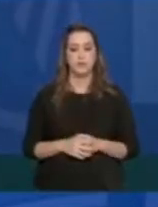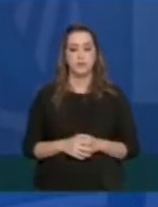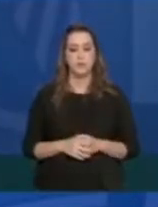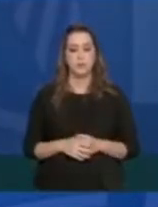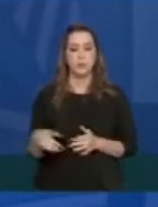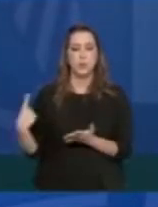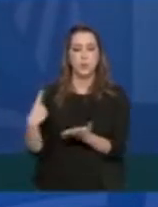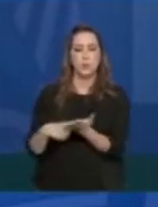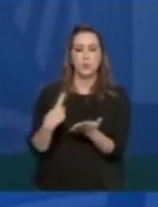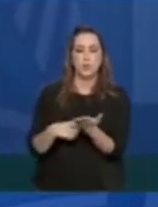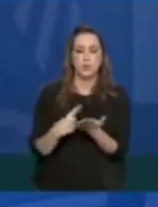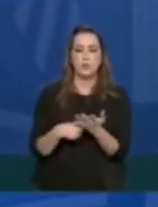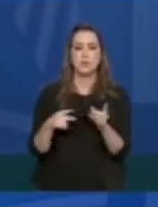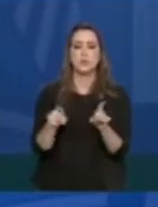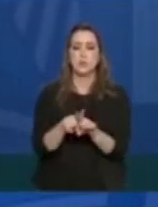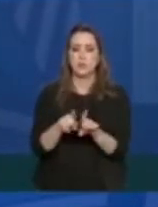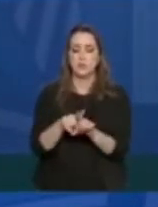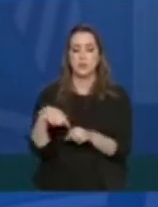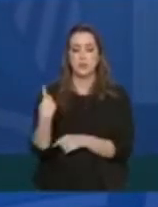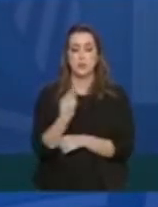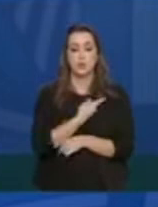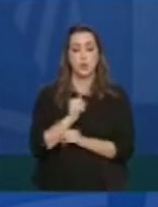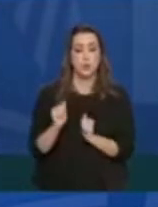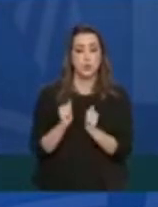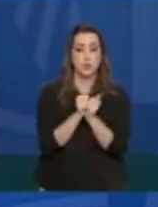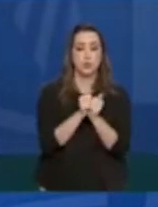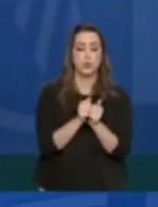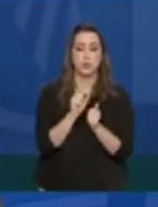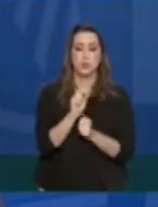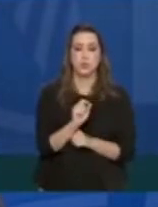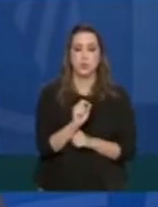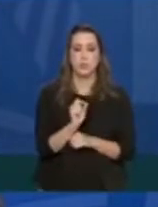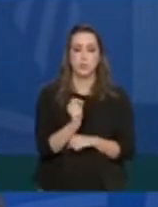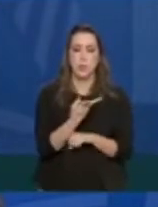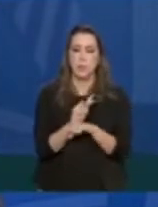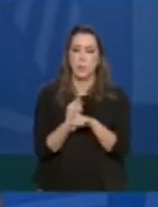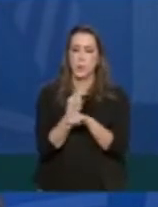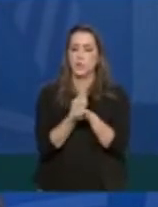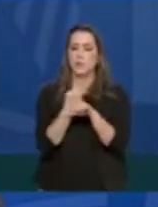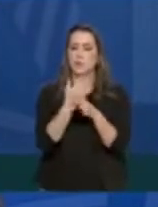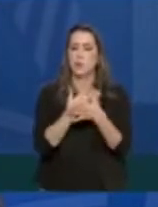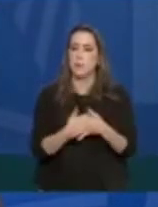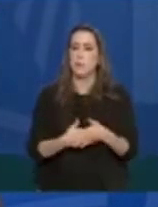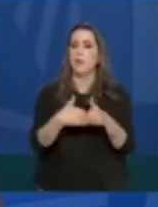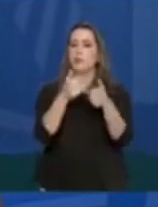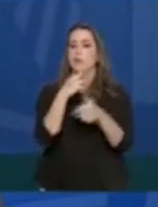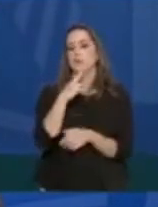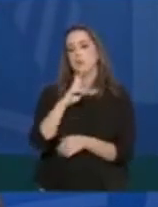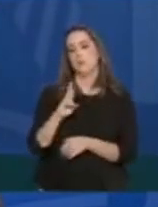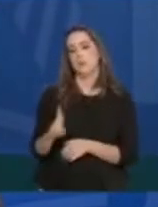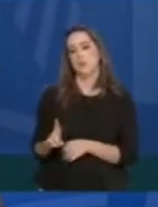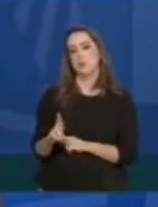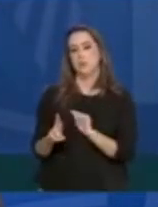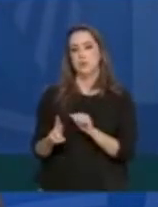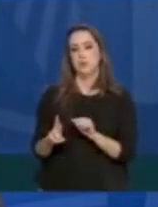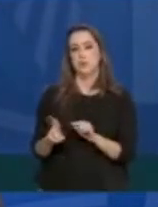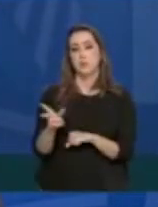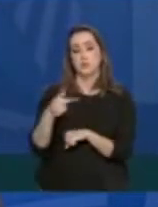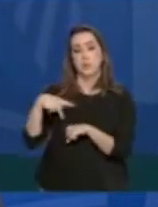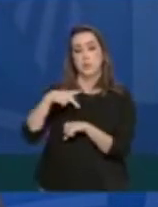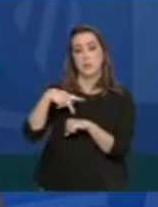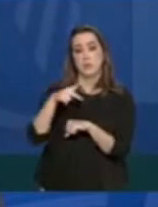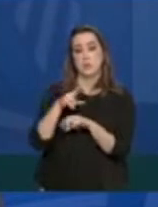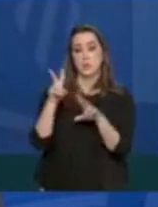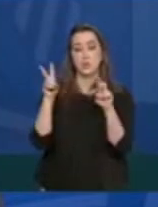e o compromisso de nós, em conjunto, buscarmos as melhores soluções para o país